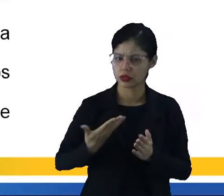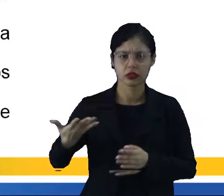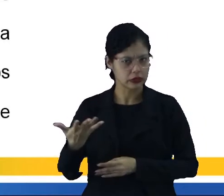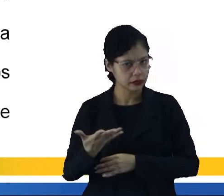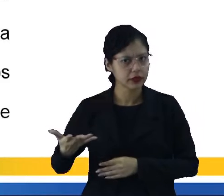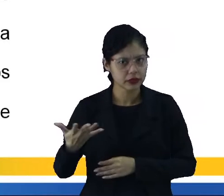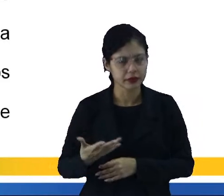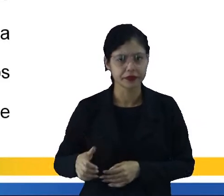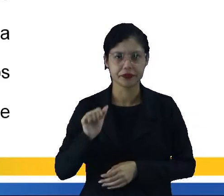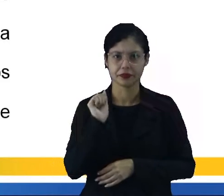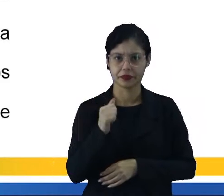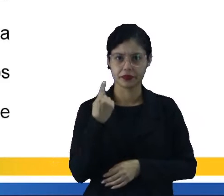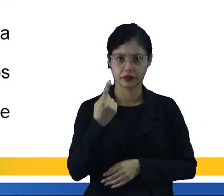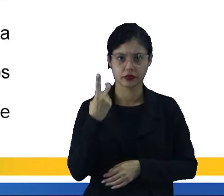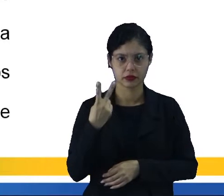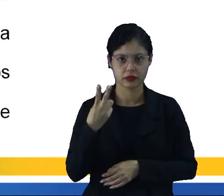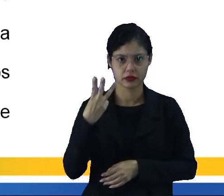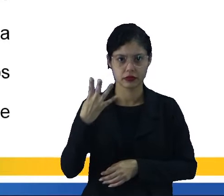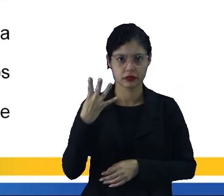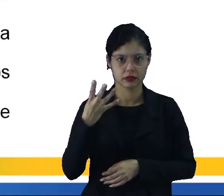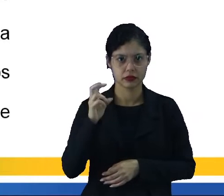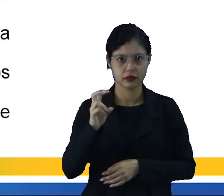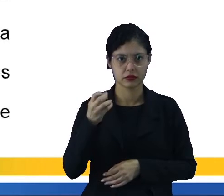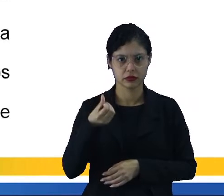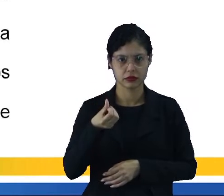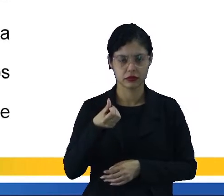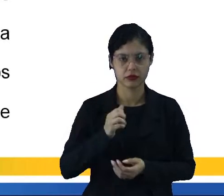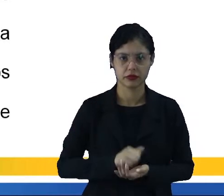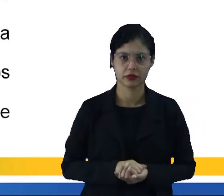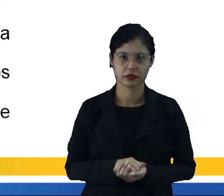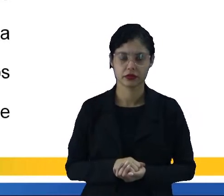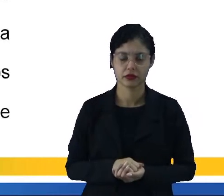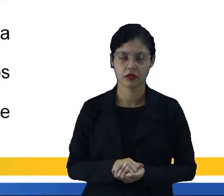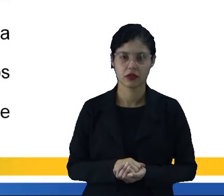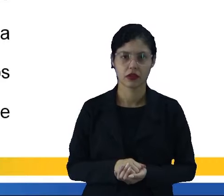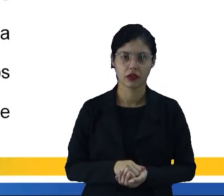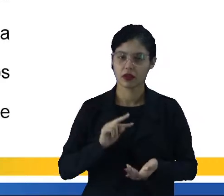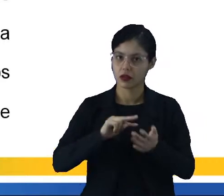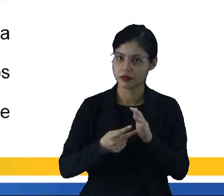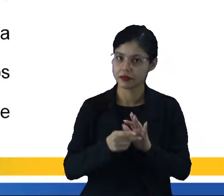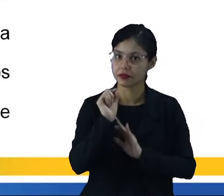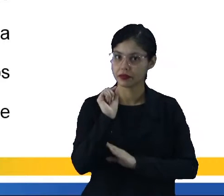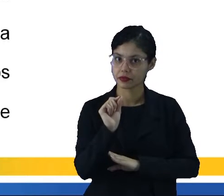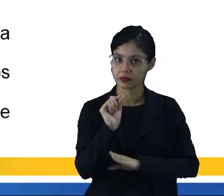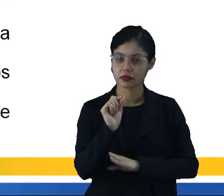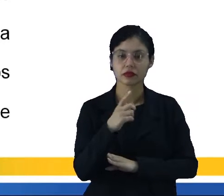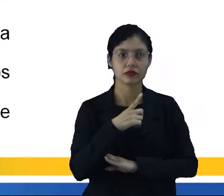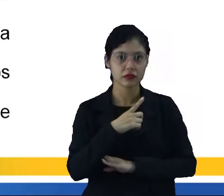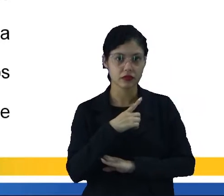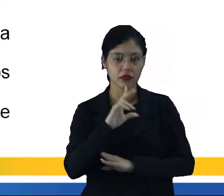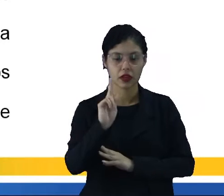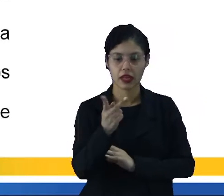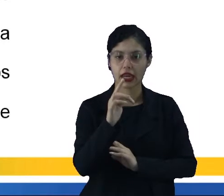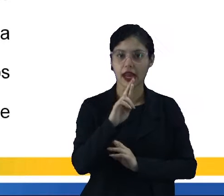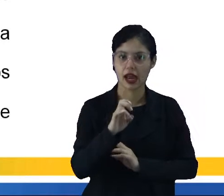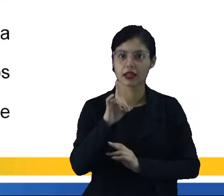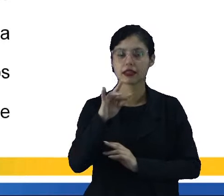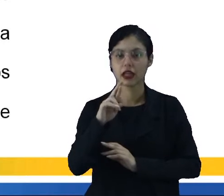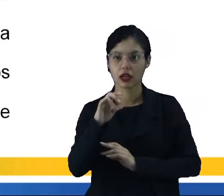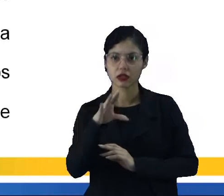então aqui ó um dois três quatro cinco seis isso quer dizer que essa base aqui é um hexágono